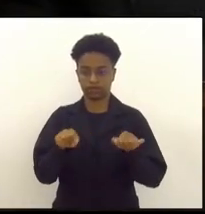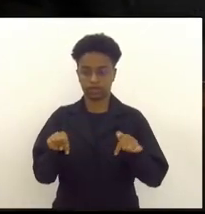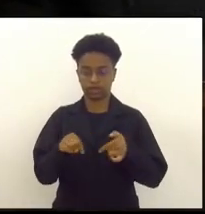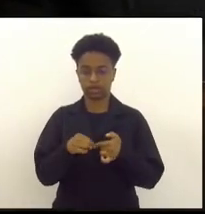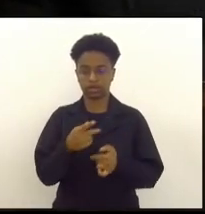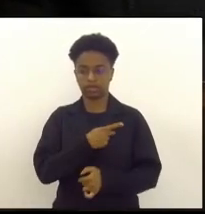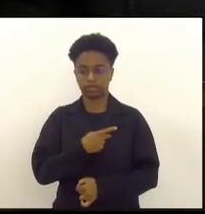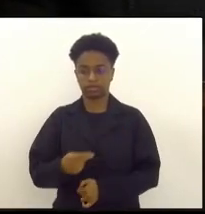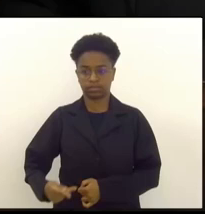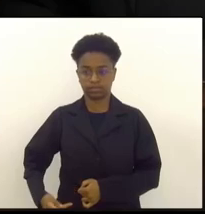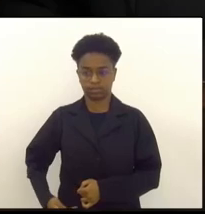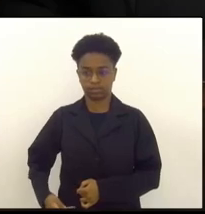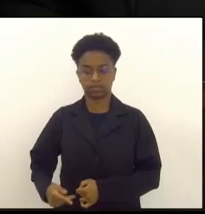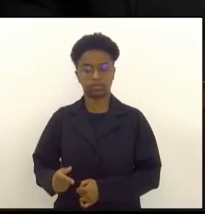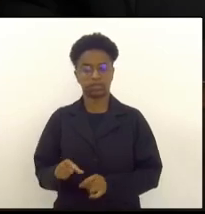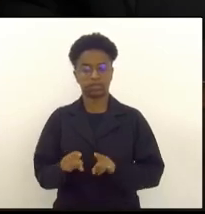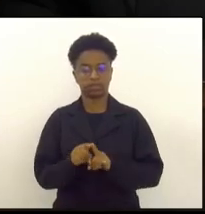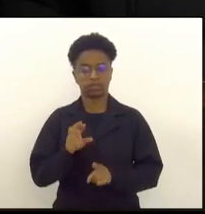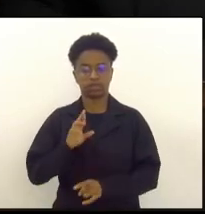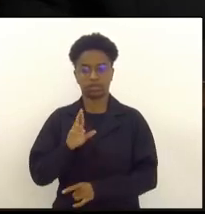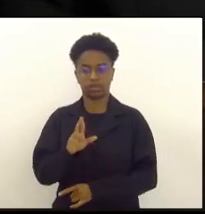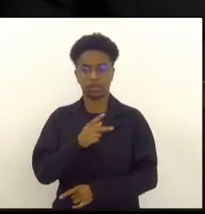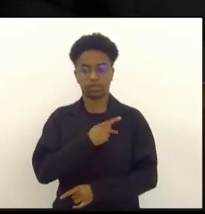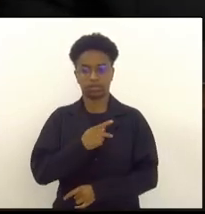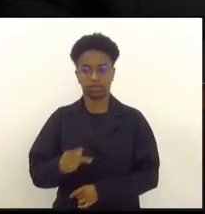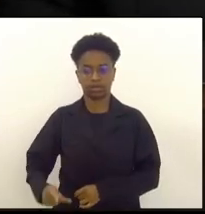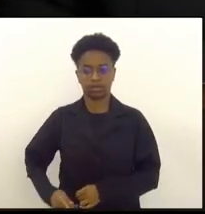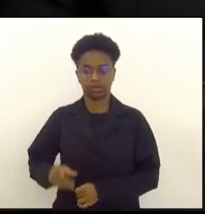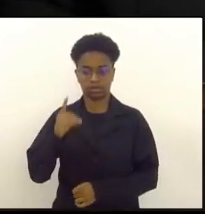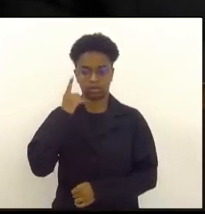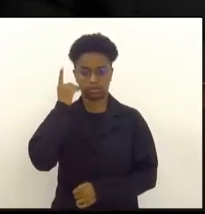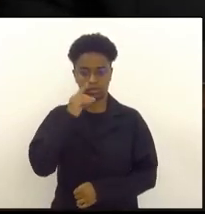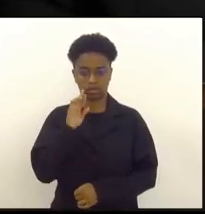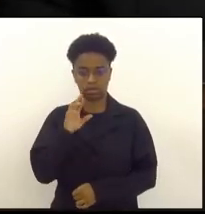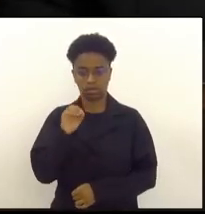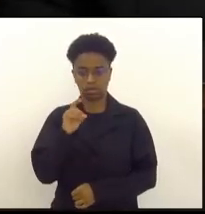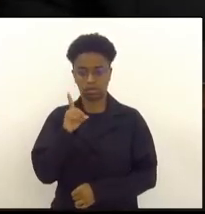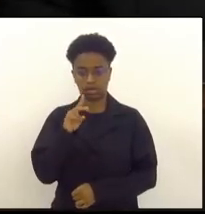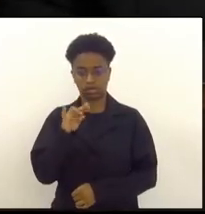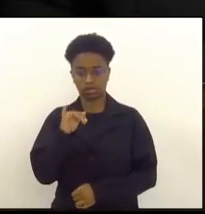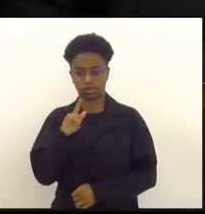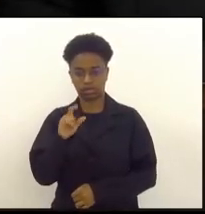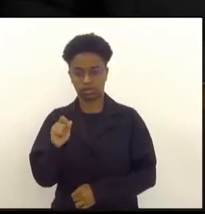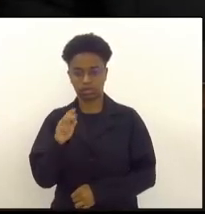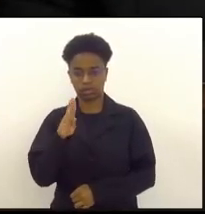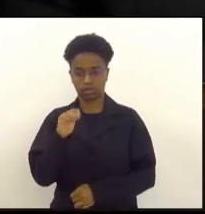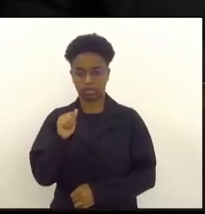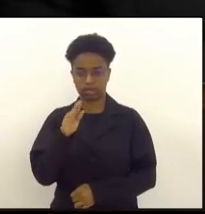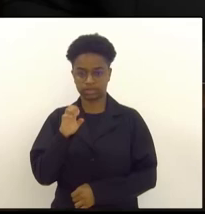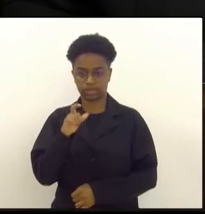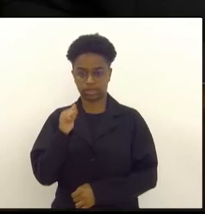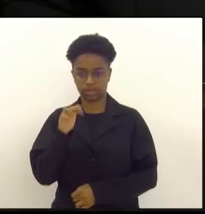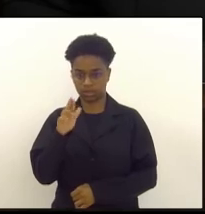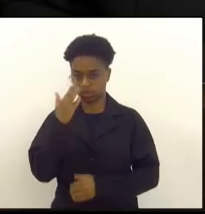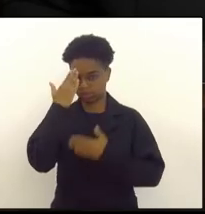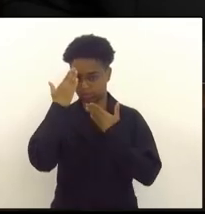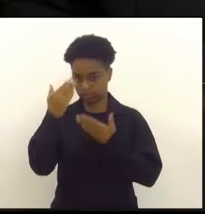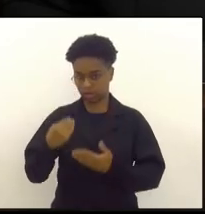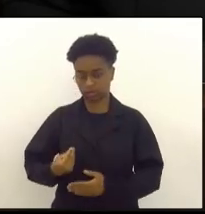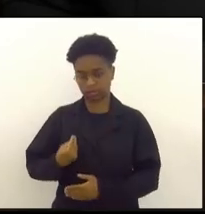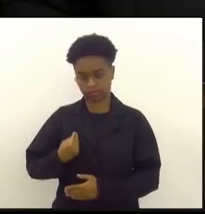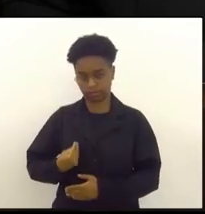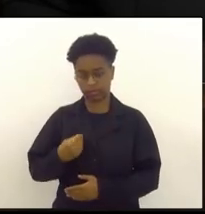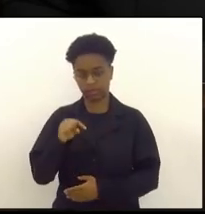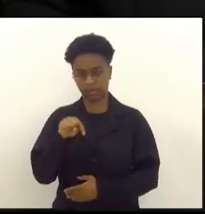da presidência, representando aqui o nosso presidente, o deputado Rodrigo Bacelar. Obrigado, Thompson, pela sua presença,